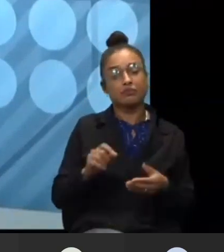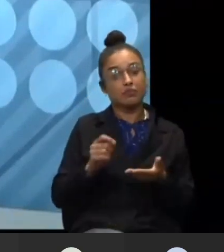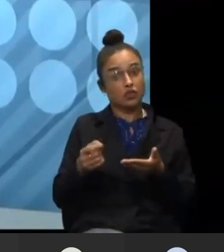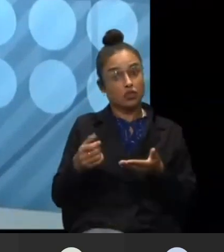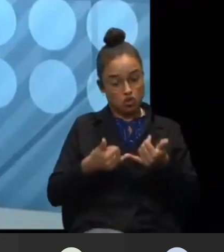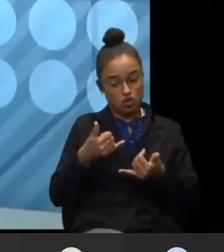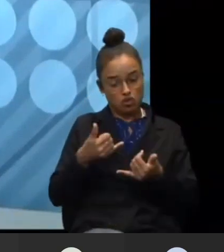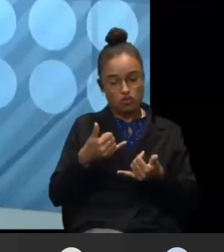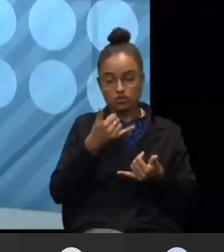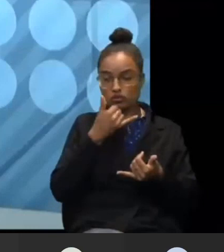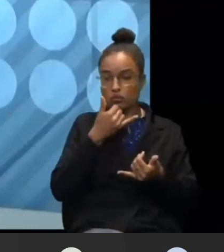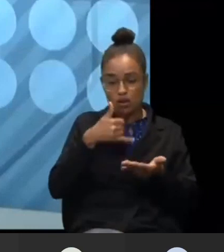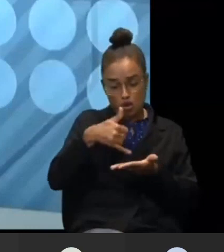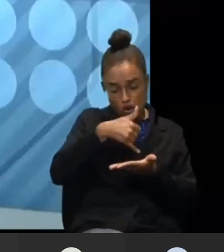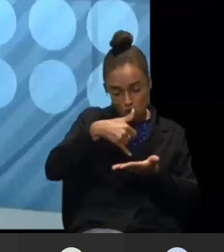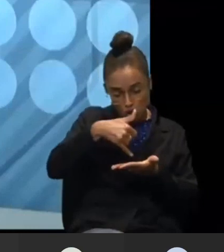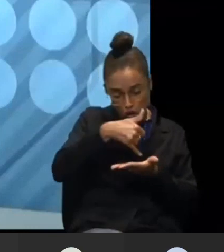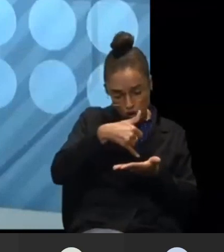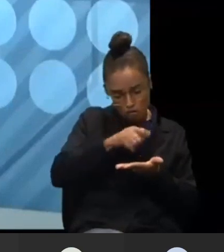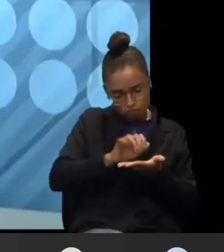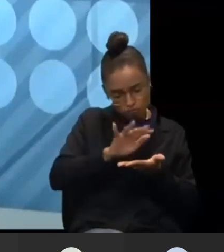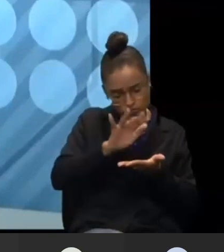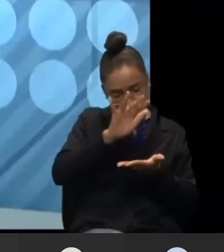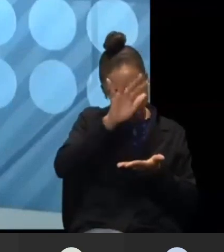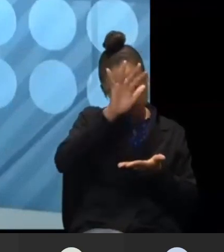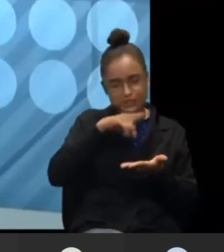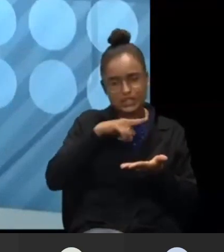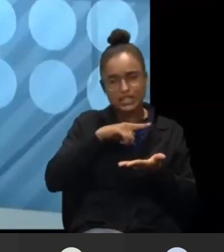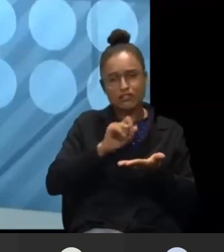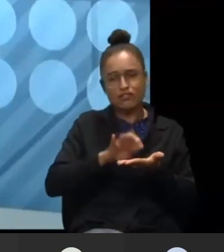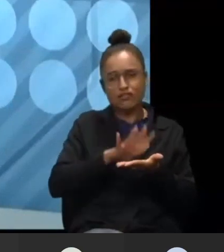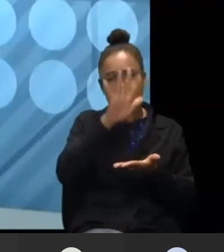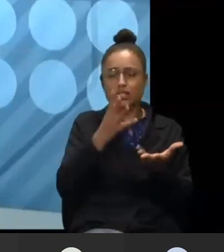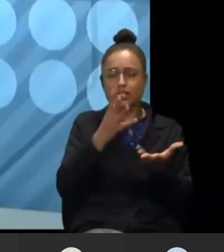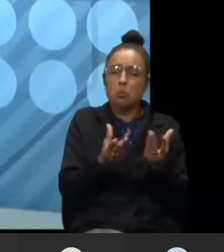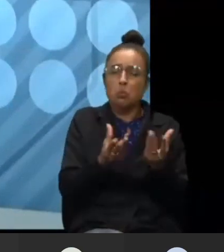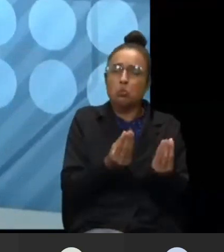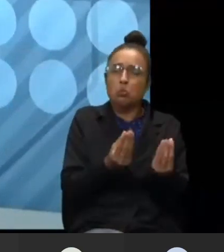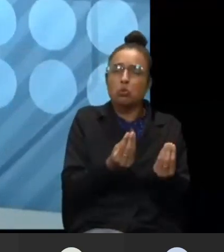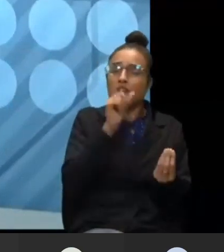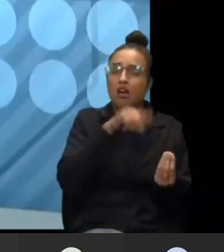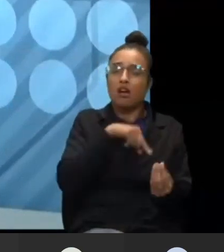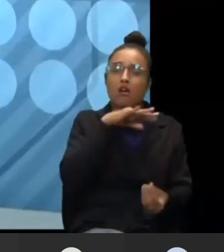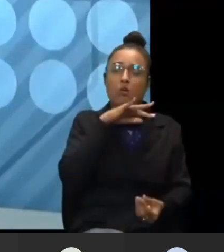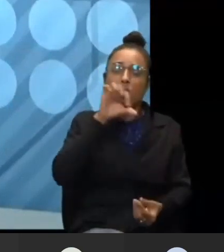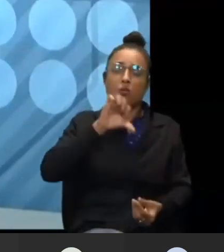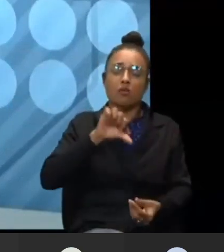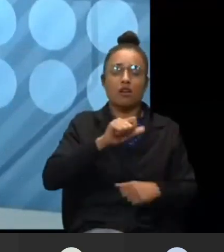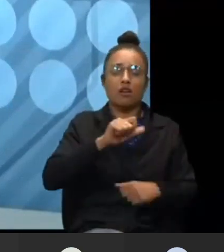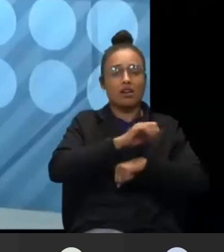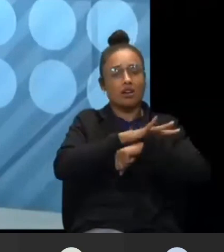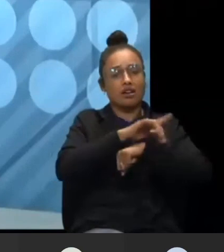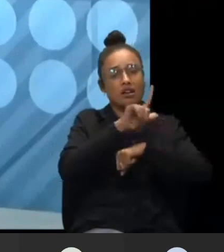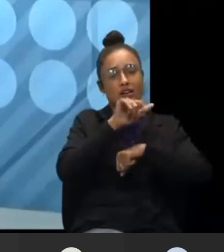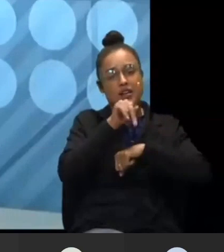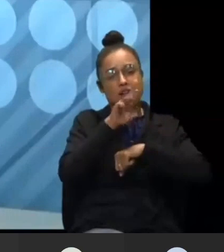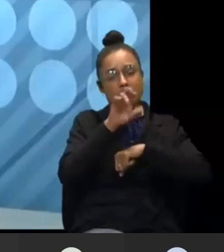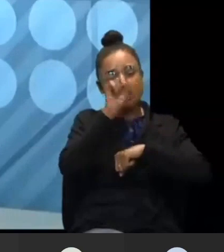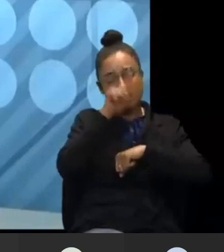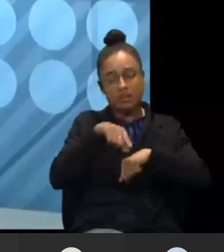utilização de um óleo contendo grande quantidade de ácidos graxos livres, e esses também está